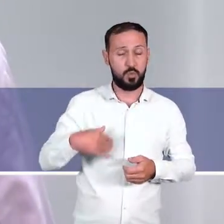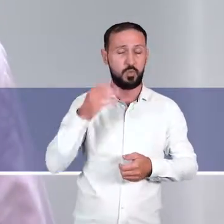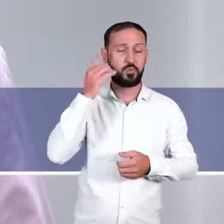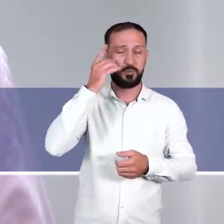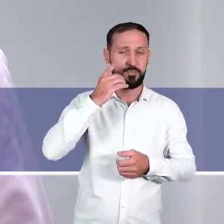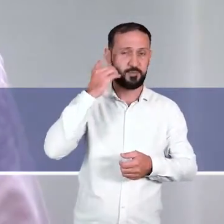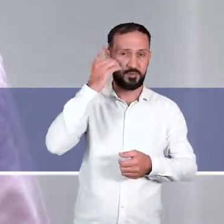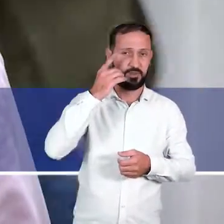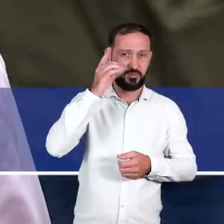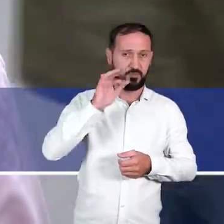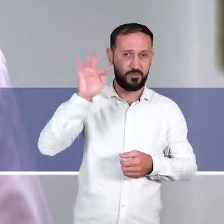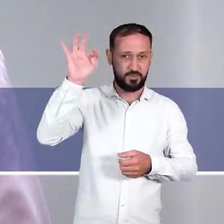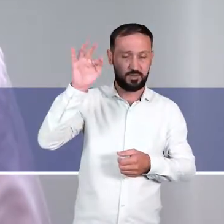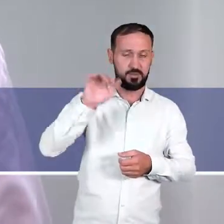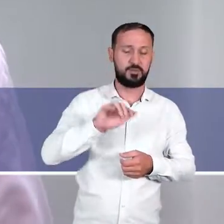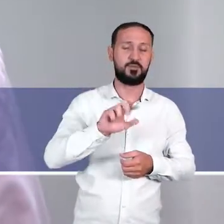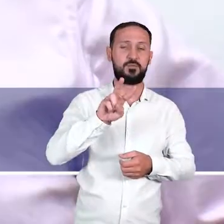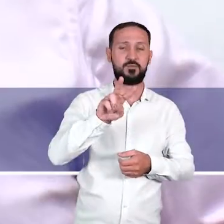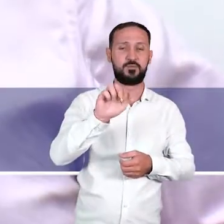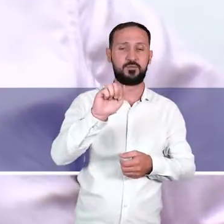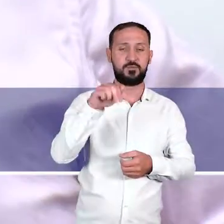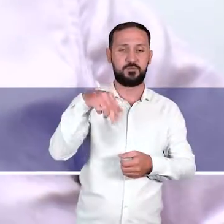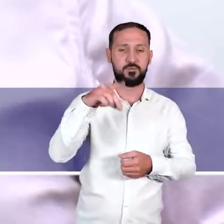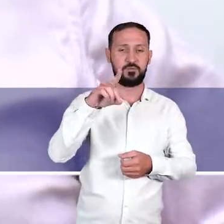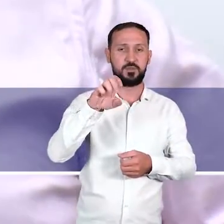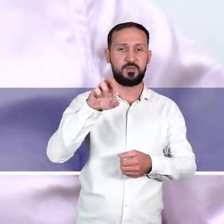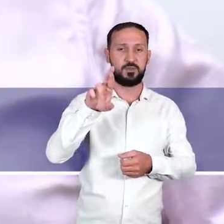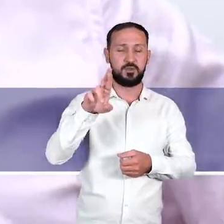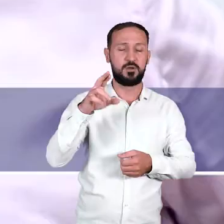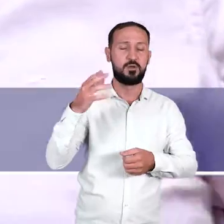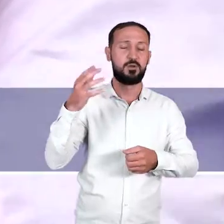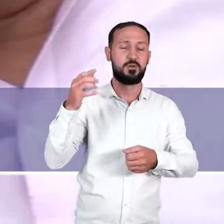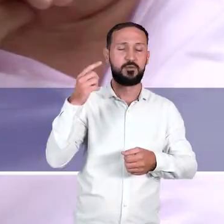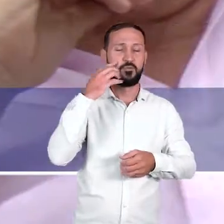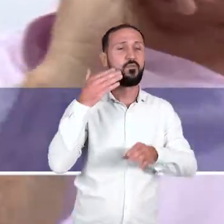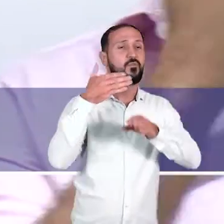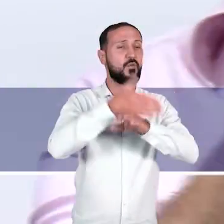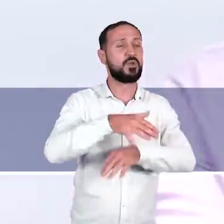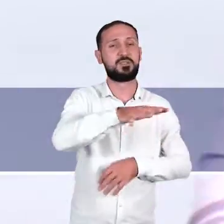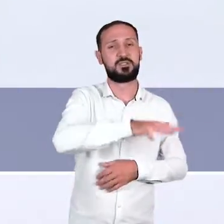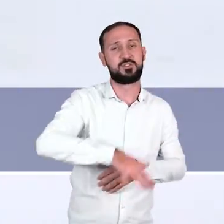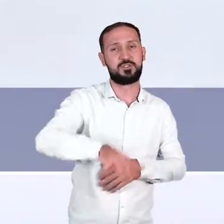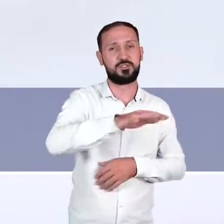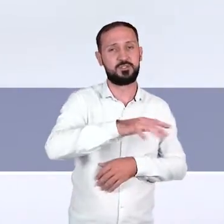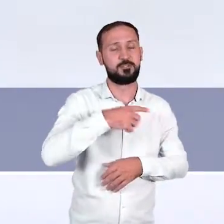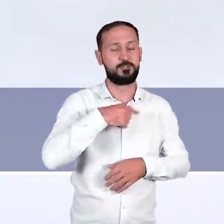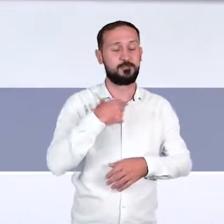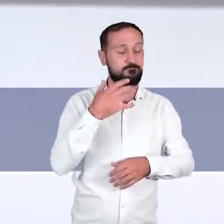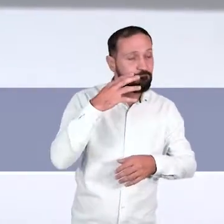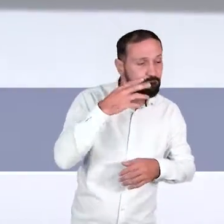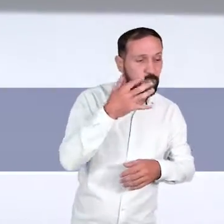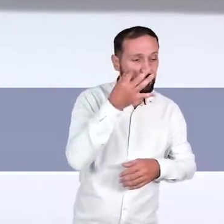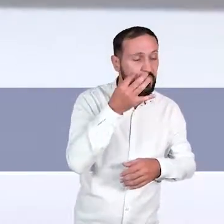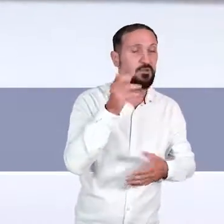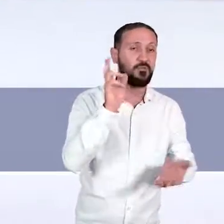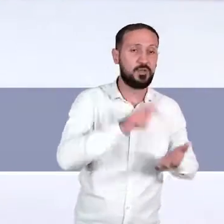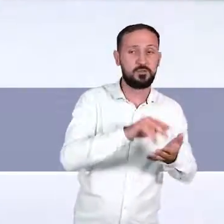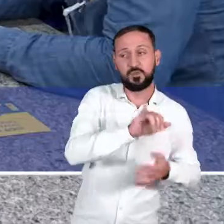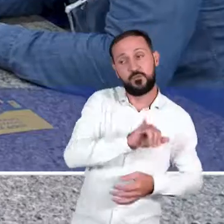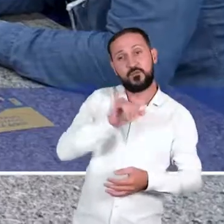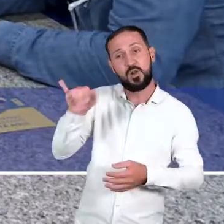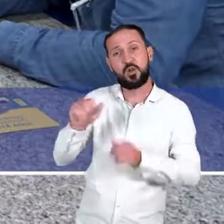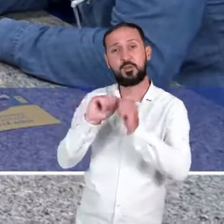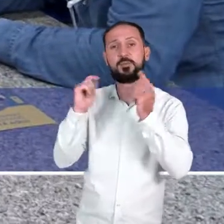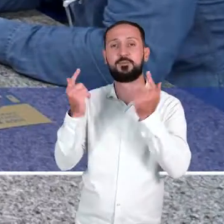do Sul, Vander Loubé, do PT, visitou recentemente a região do Bolsão e trouxe a demanda à Assembleia